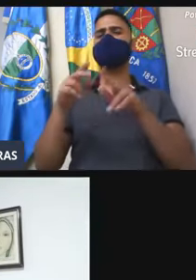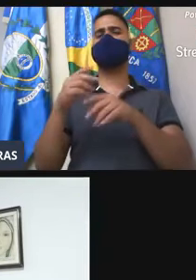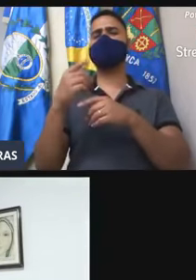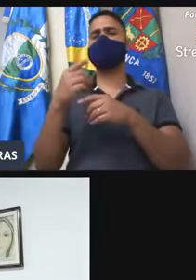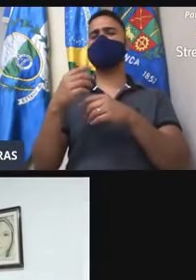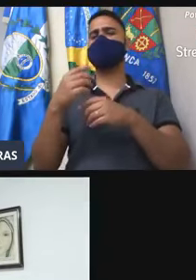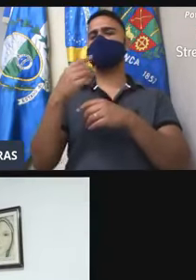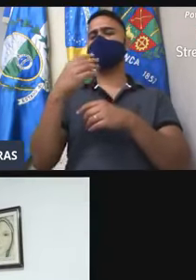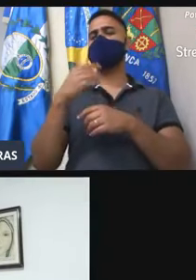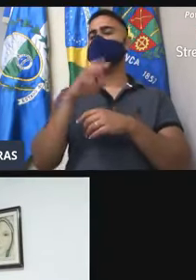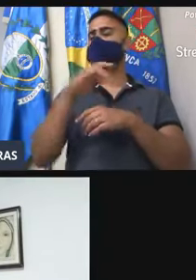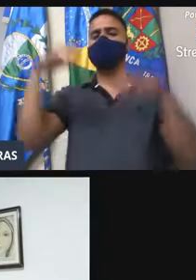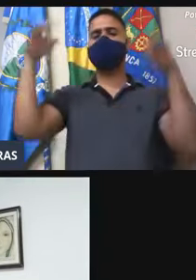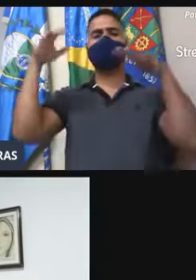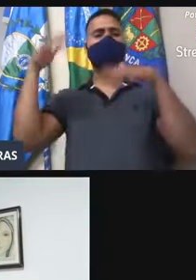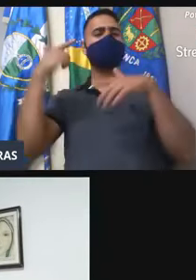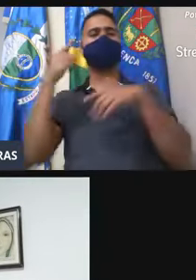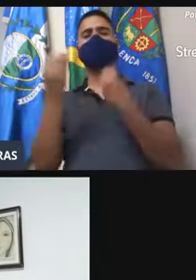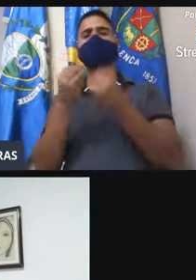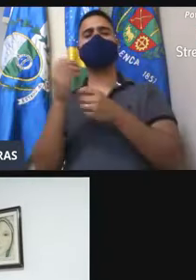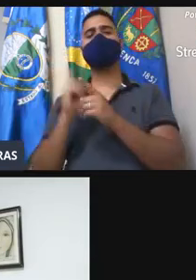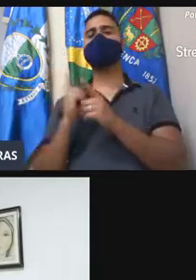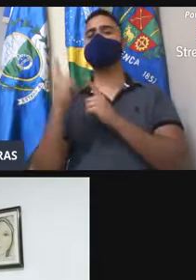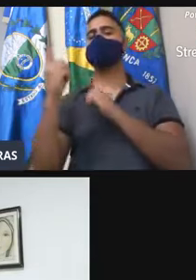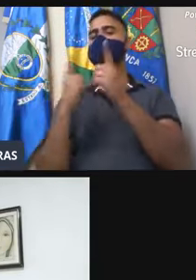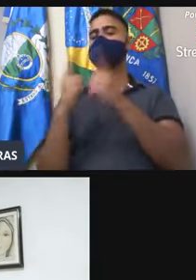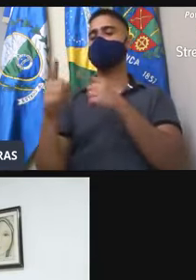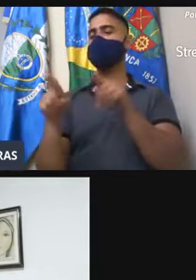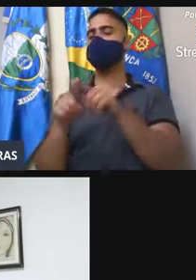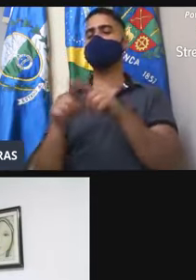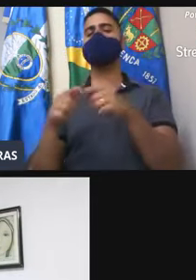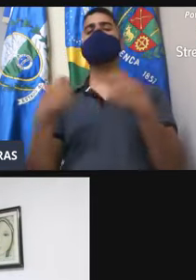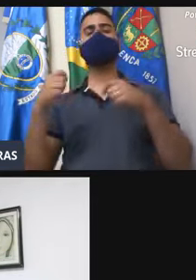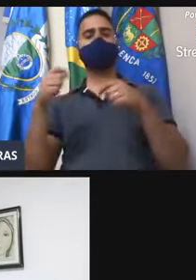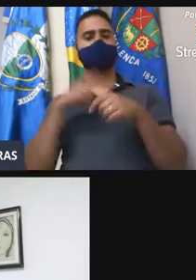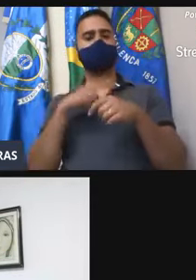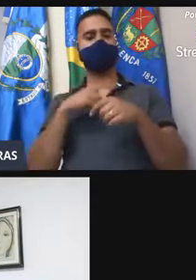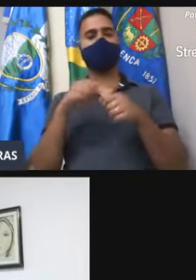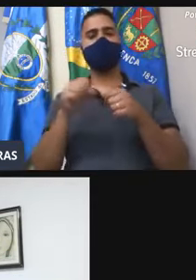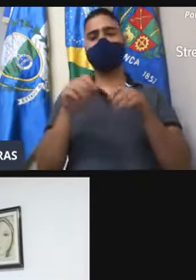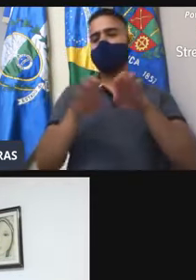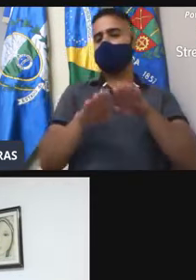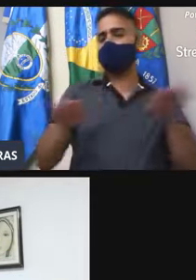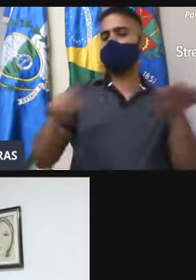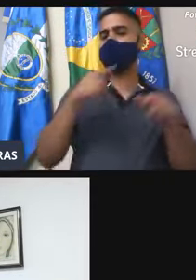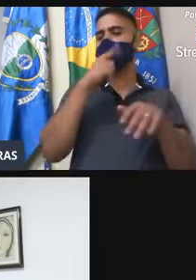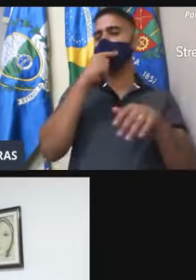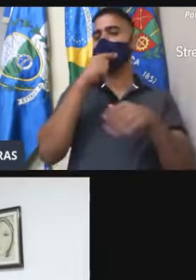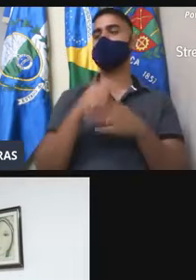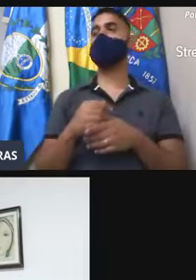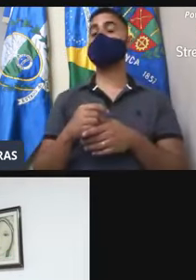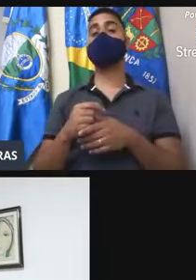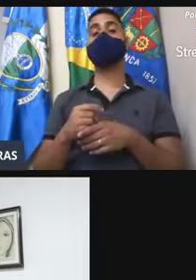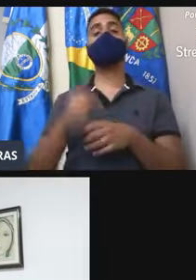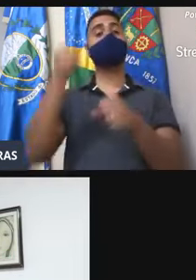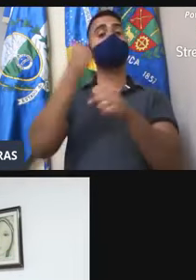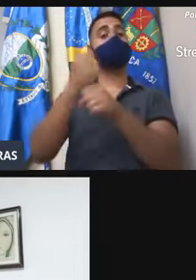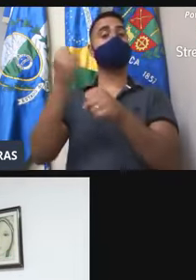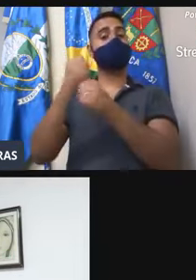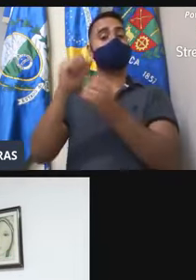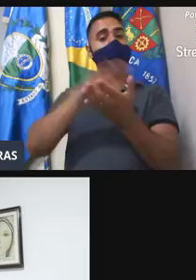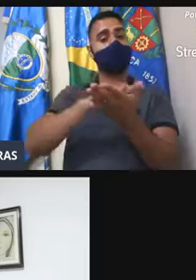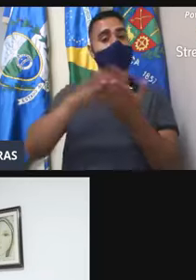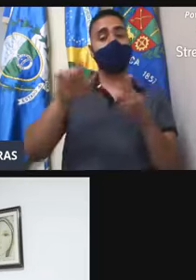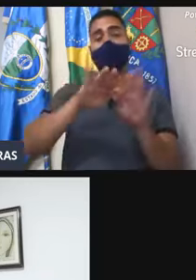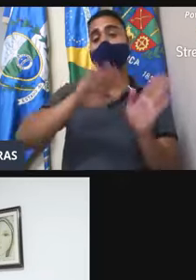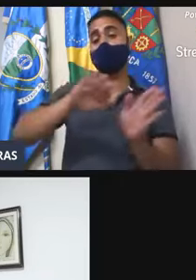se chove, a rua fica intransitável, de tanta lama que justifica a necessidade da instalação da drenagem pluvial. A construção de uma calçada e a retirada